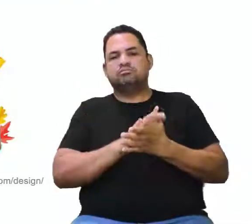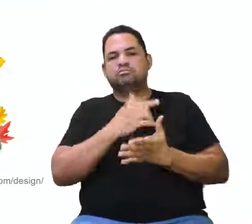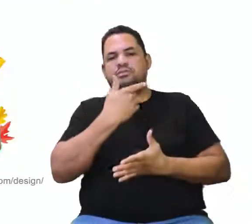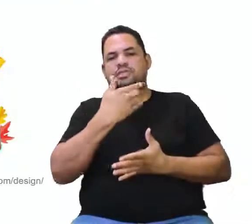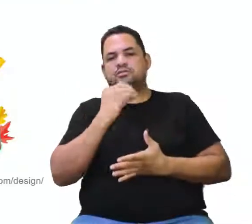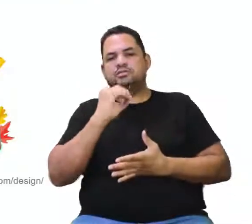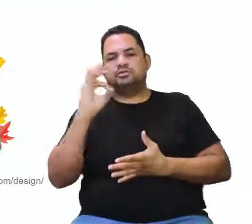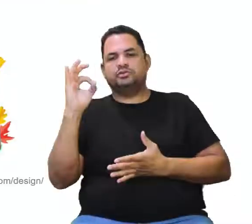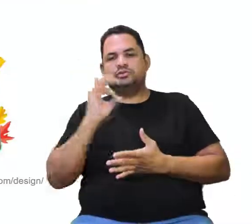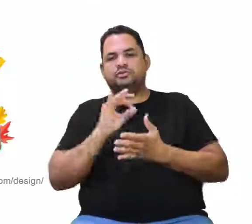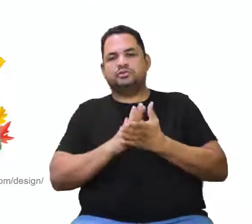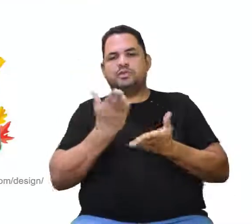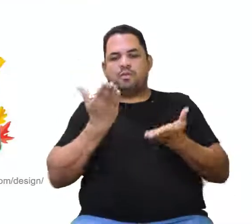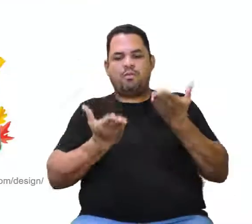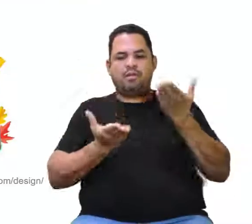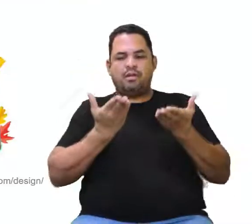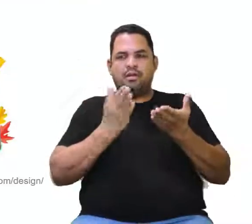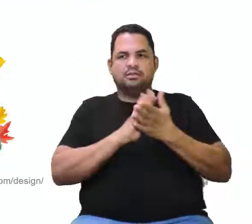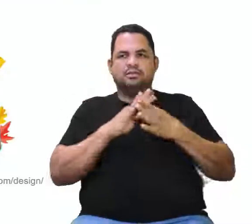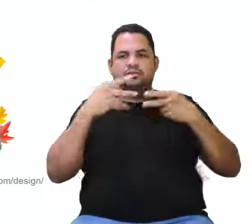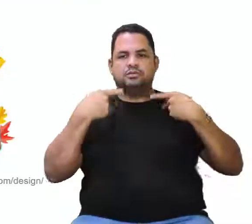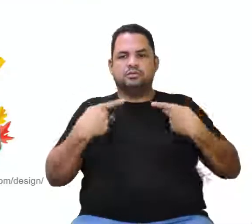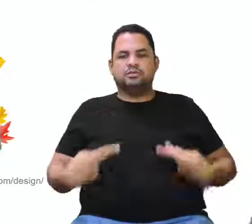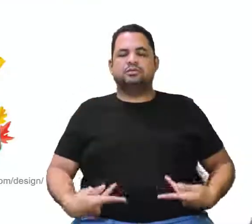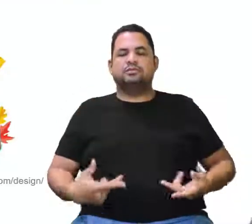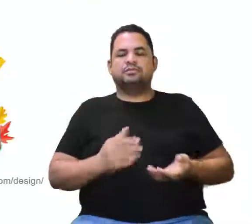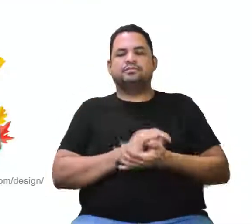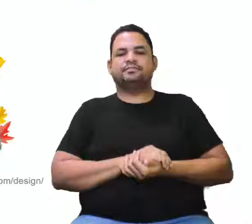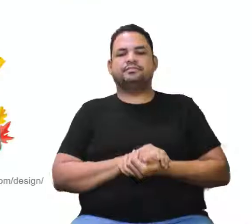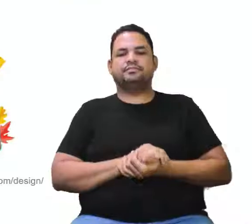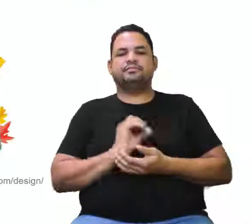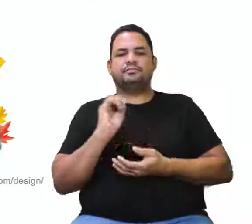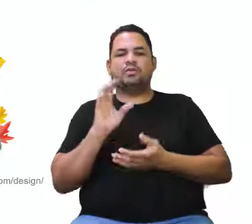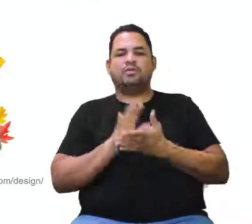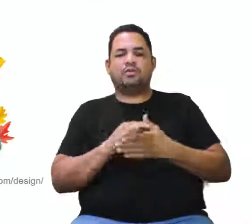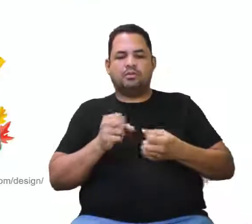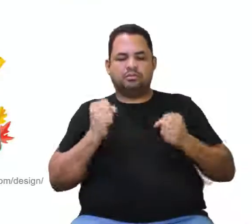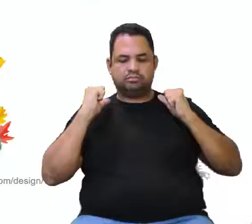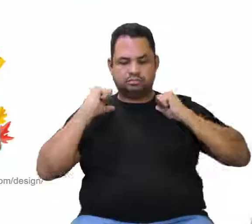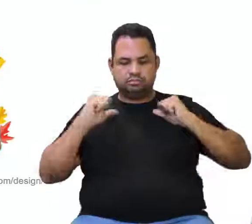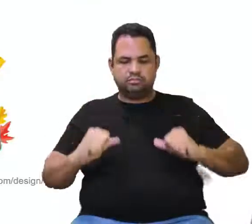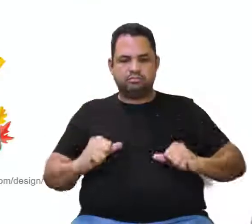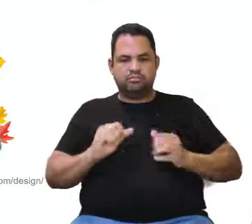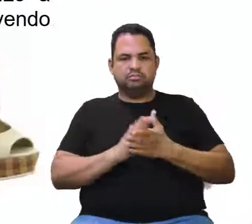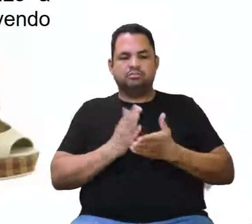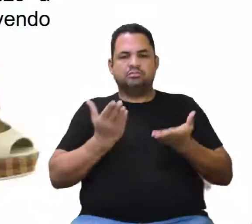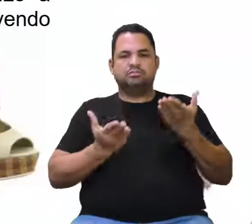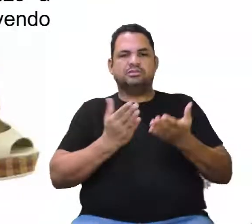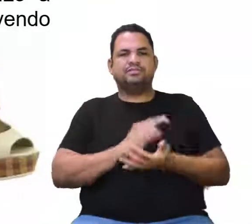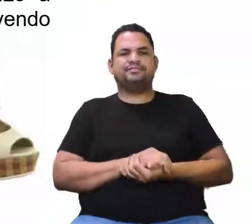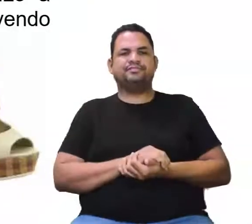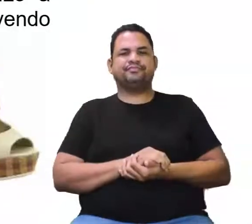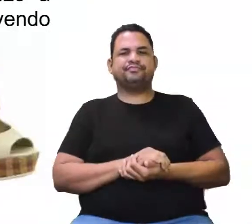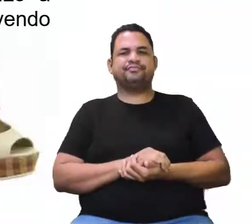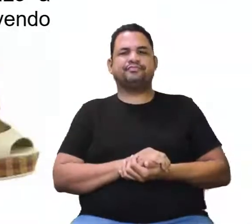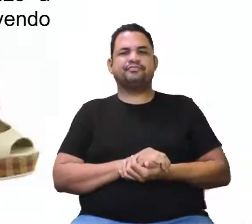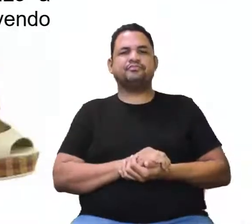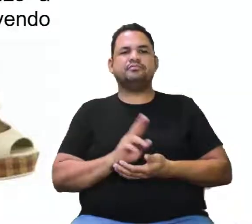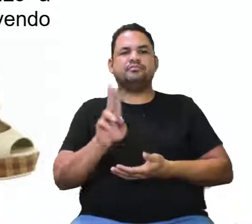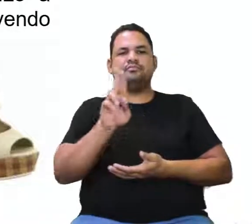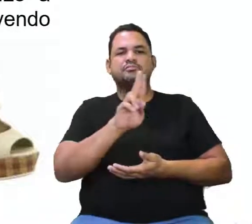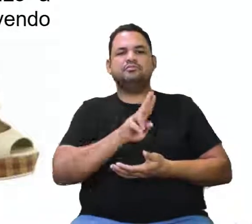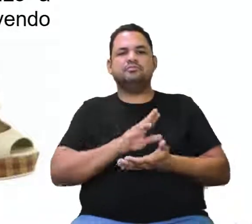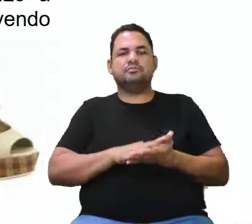peso corporal. Até 10% é o que você pode carregar ali na sua mochila escolar. E o uso